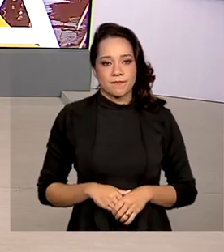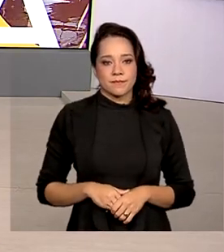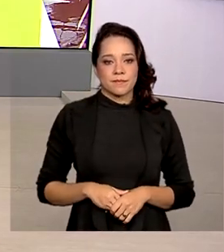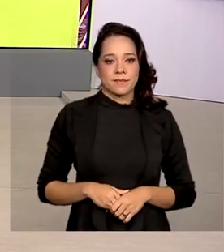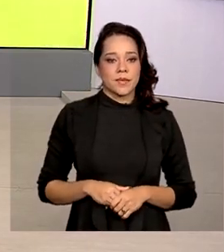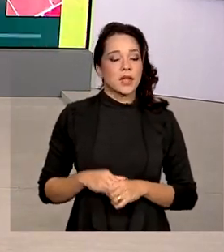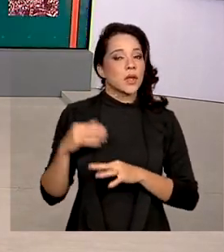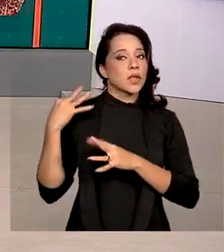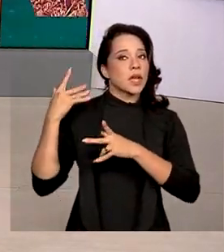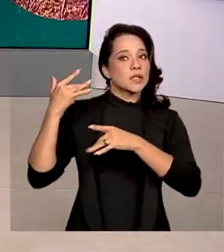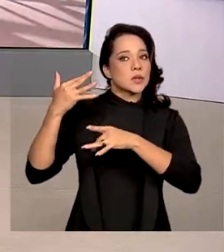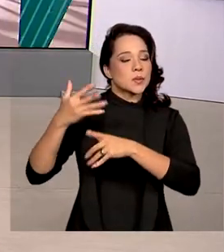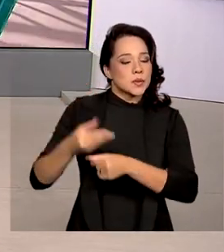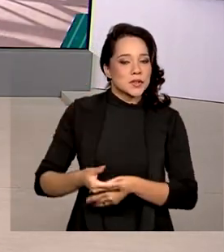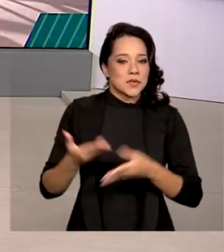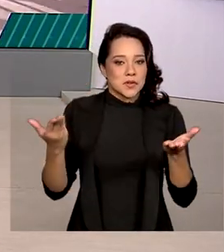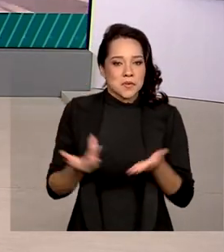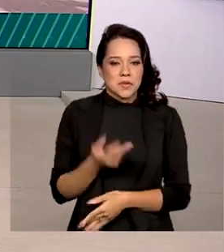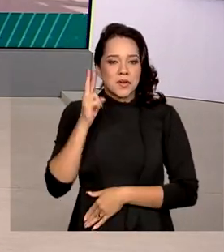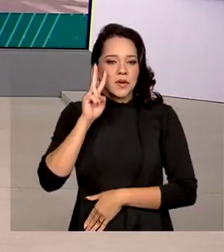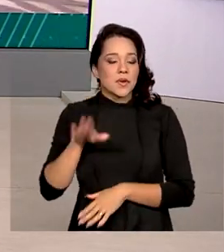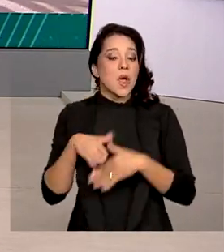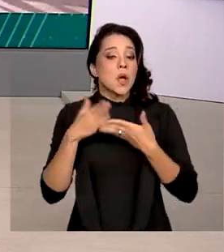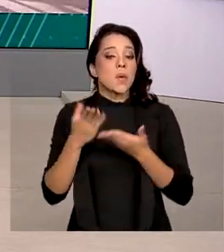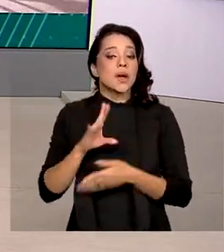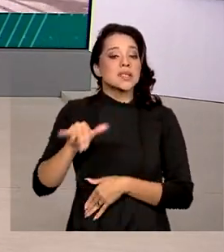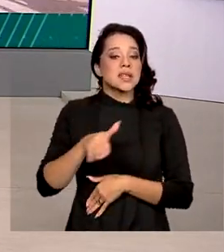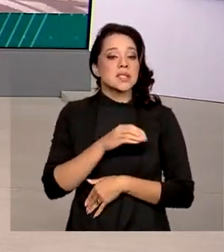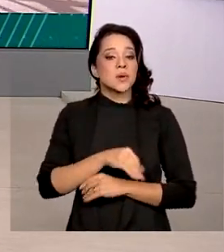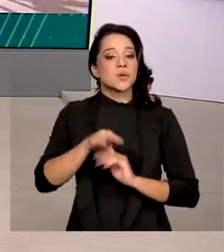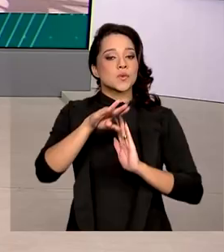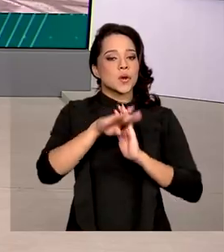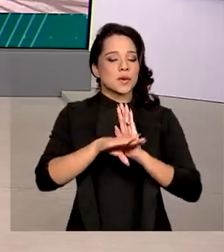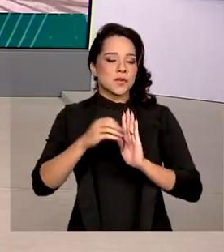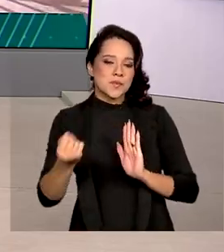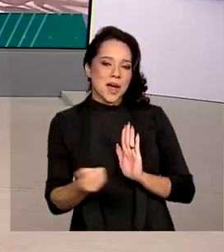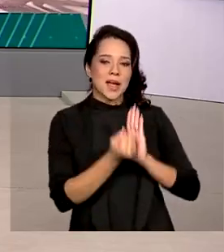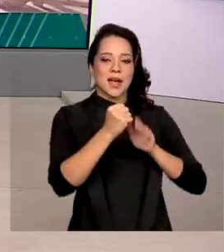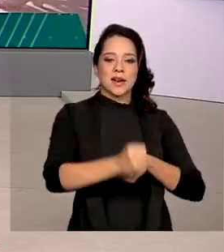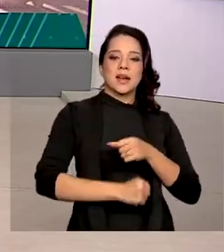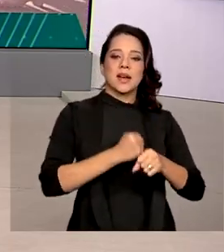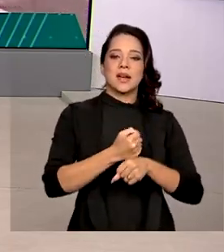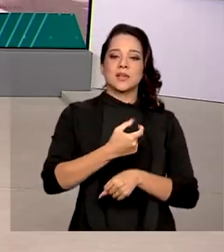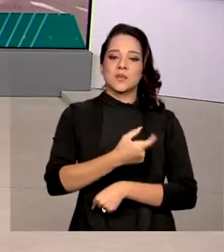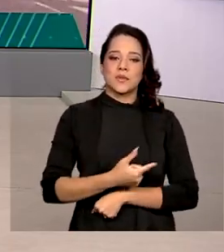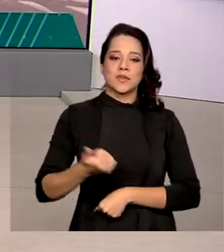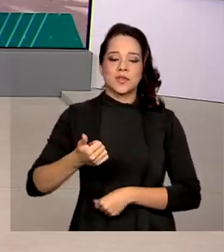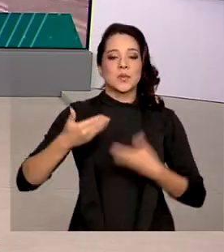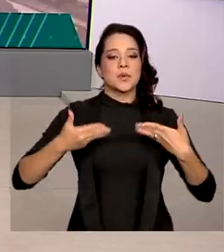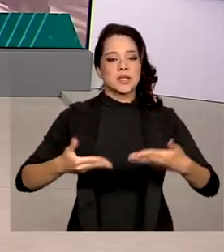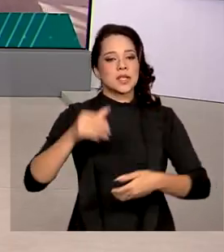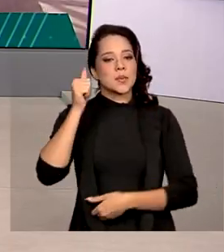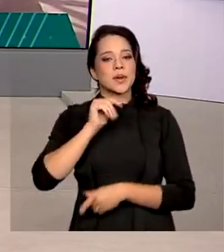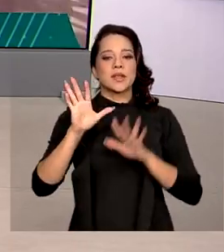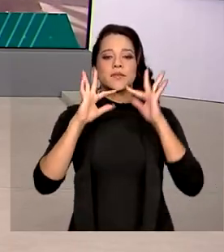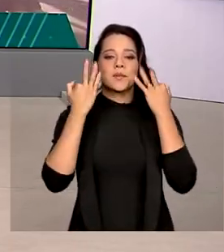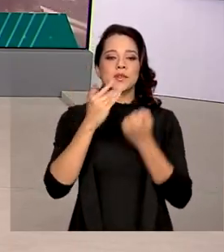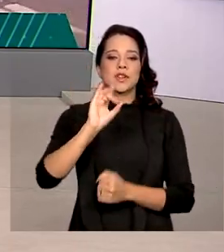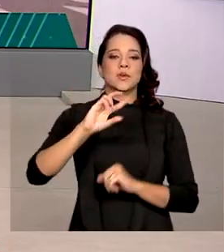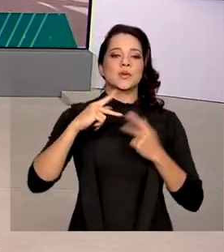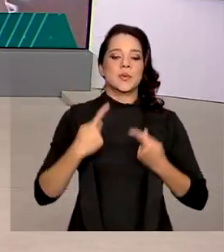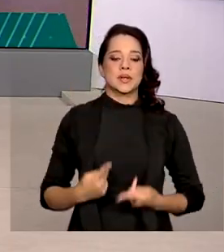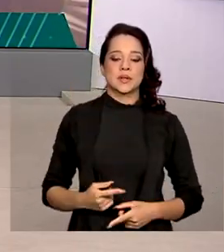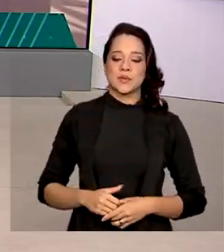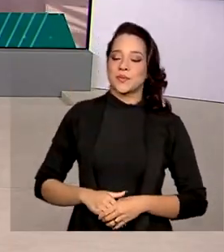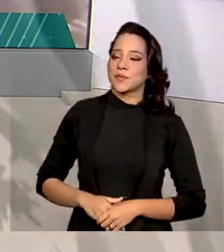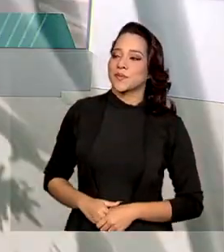Na retrospectiva de hoje, você vai ver quais foram as ações e os programas que marcaram em 2022 o Ministério da Mulher, da Família e dos